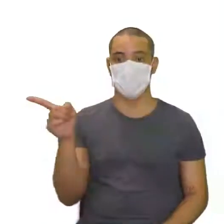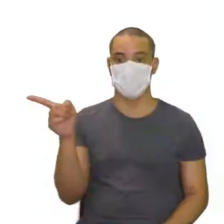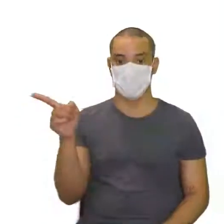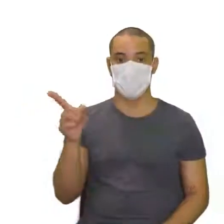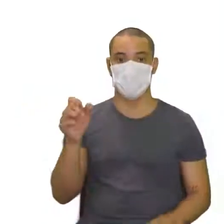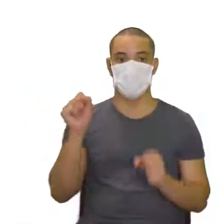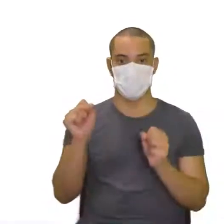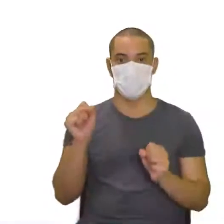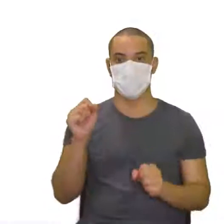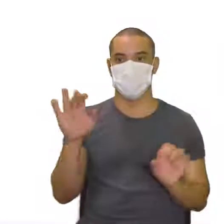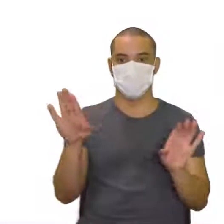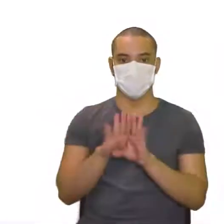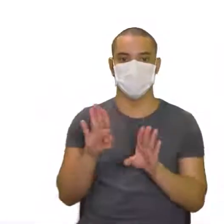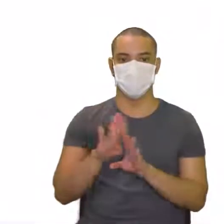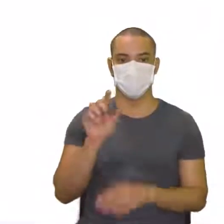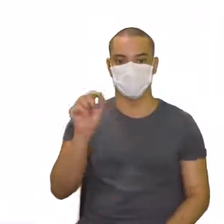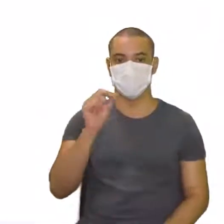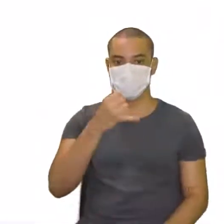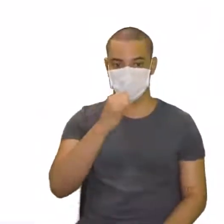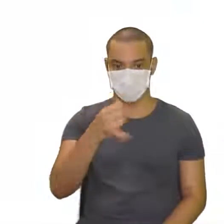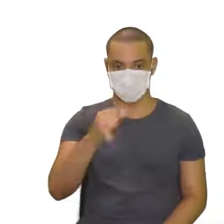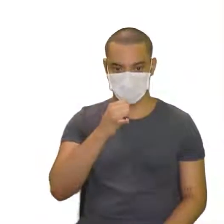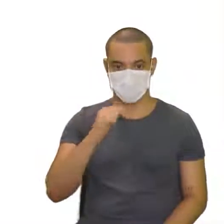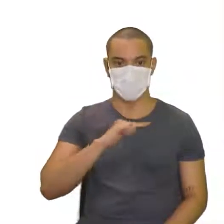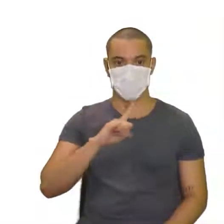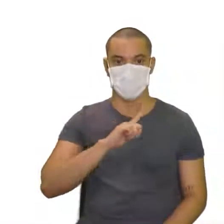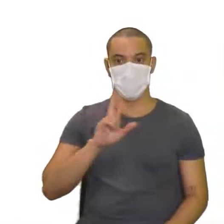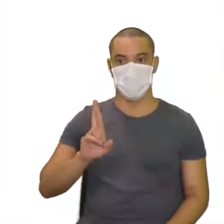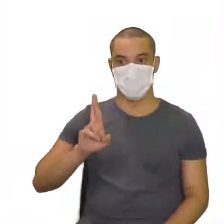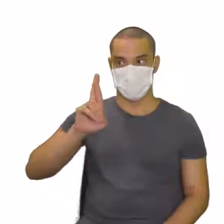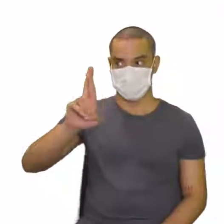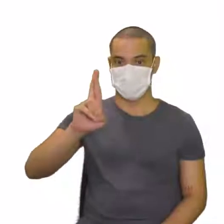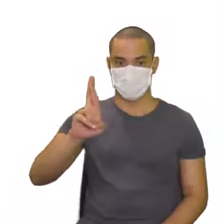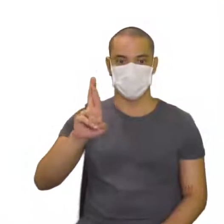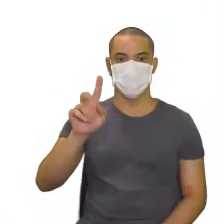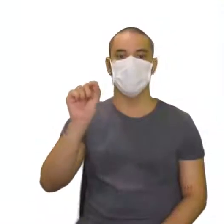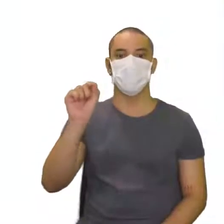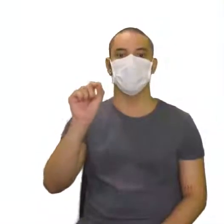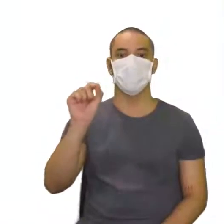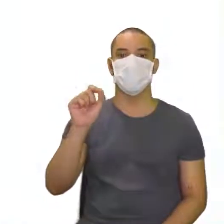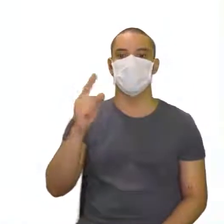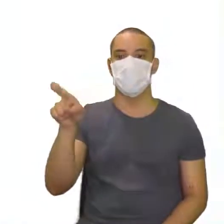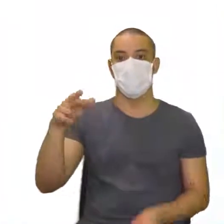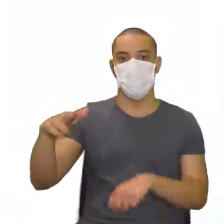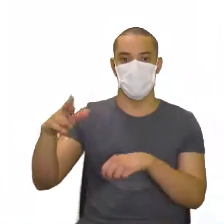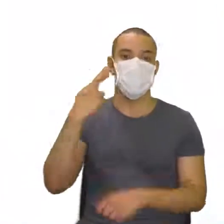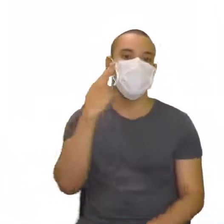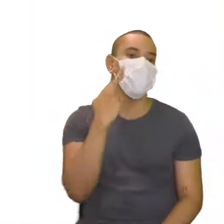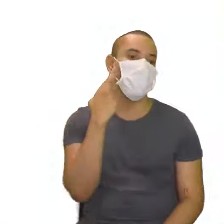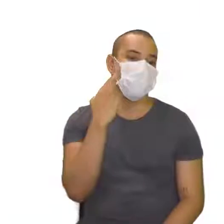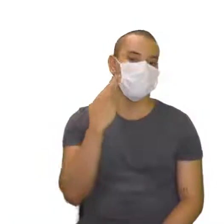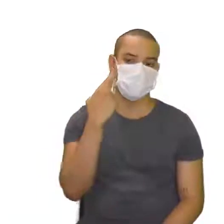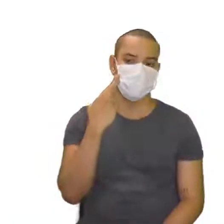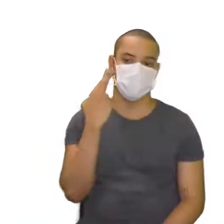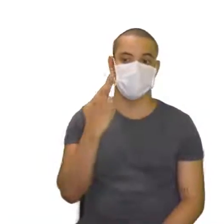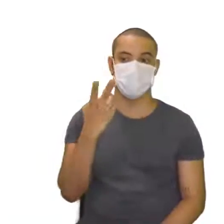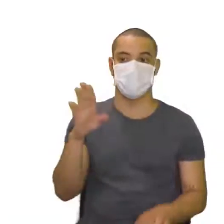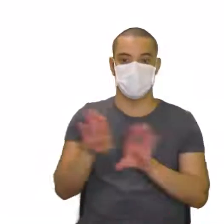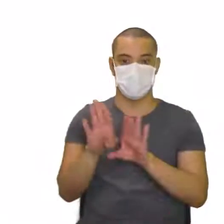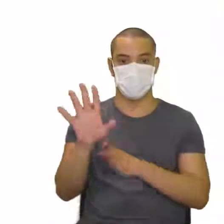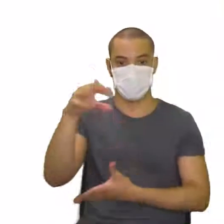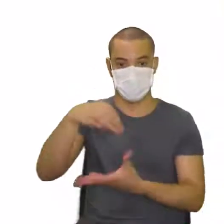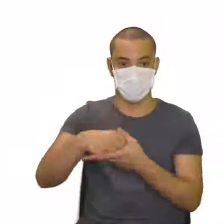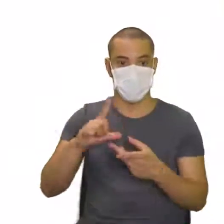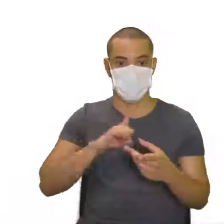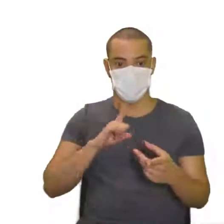vocês podem ver, olha só a corrente representada com a setinha rosa, ok? E as linhas de campo, vocês podem ver que